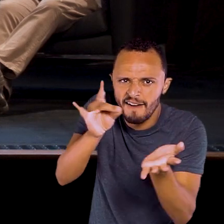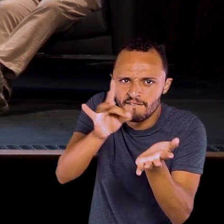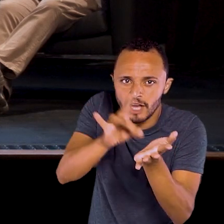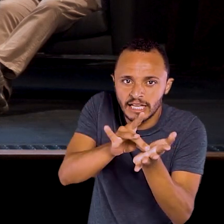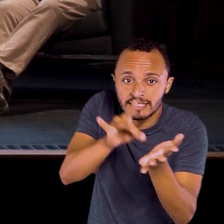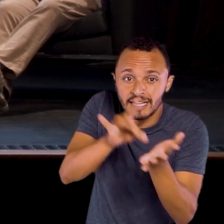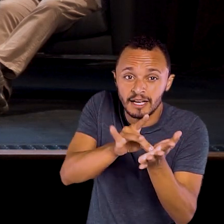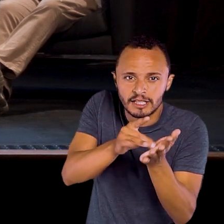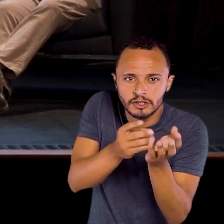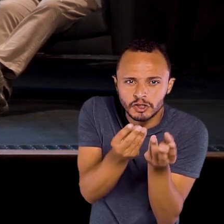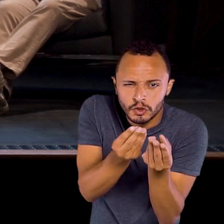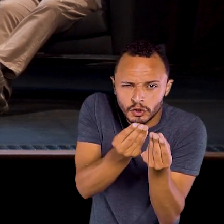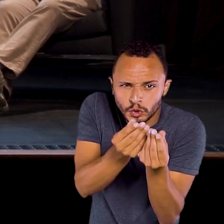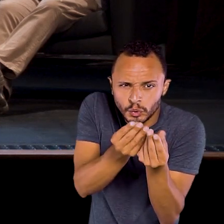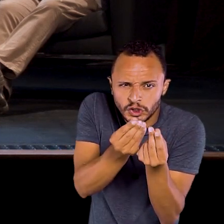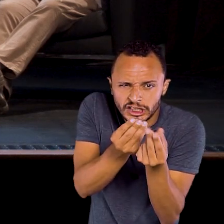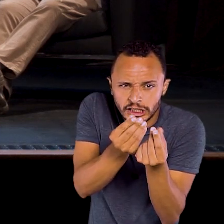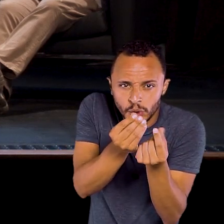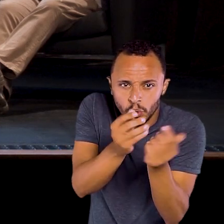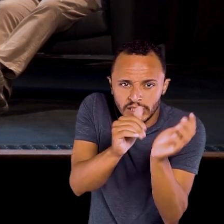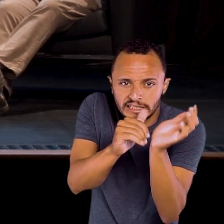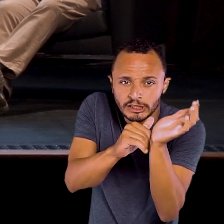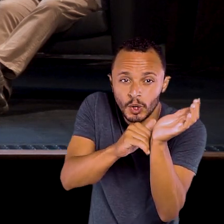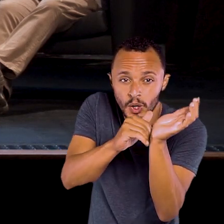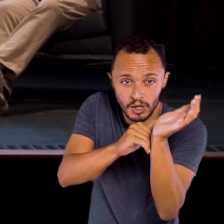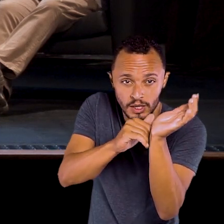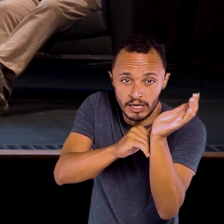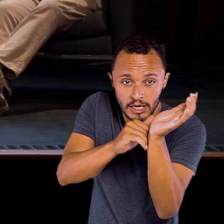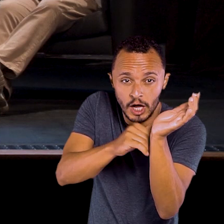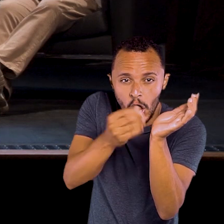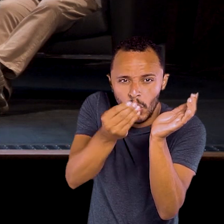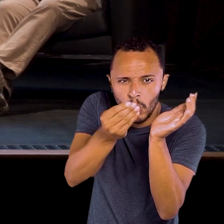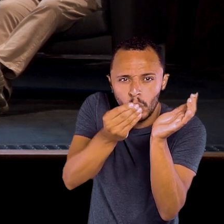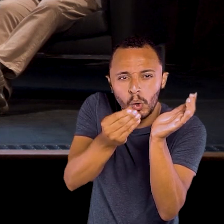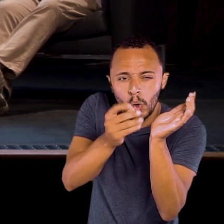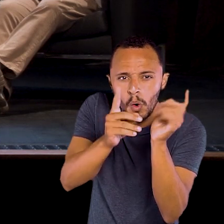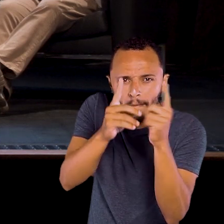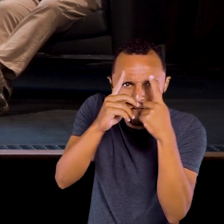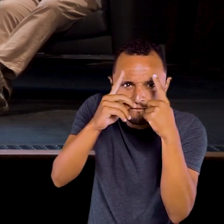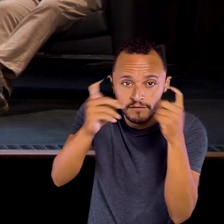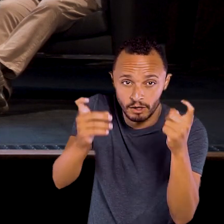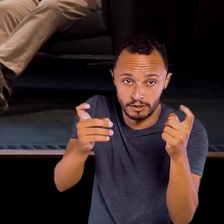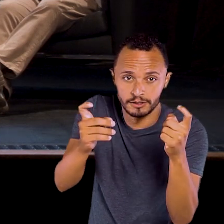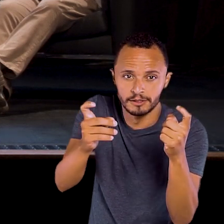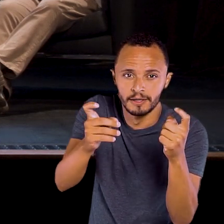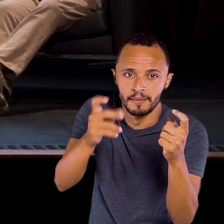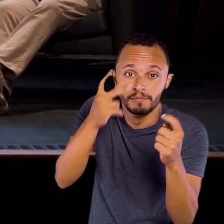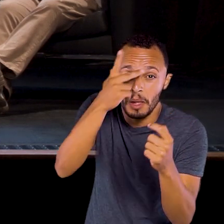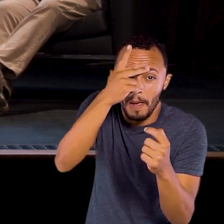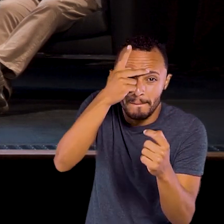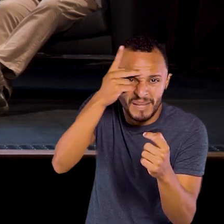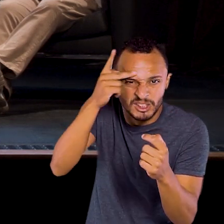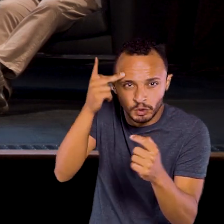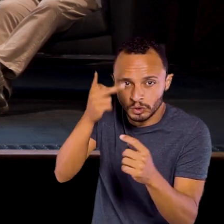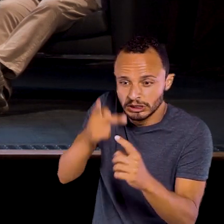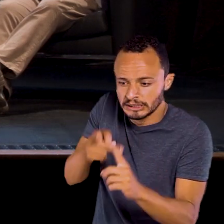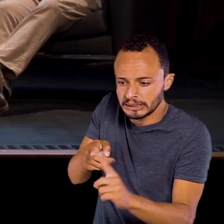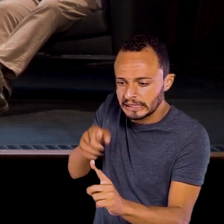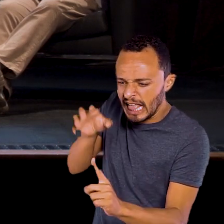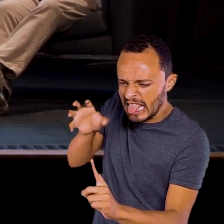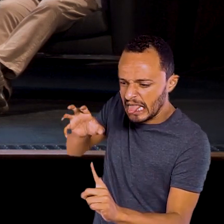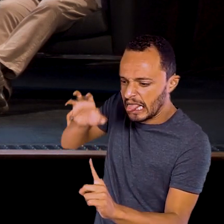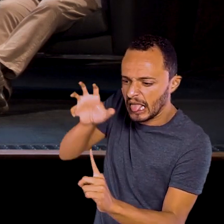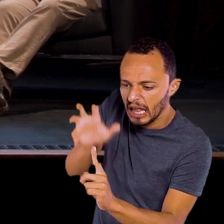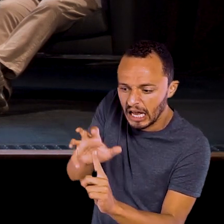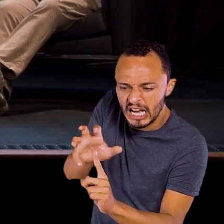algumas sutilezas, né, de pessoas que vão sendo destruídas no miúdo, ali sabe,